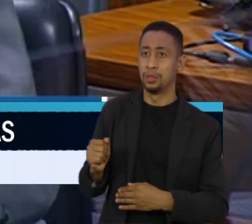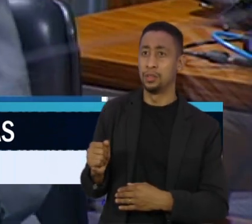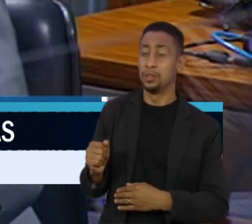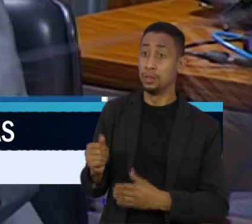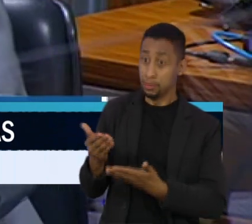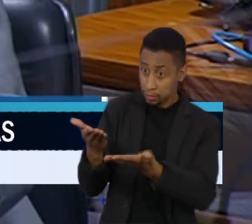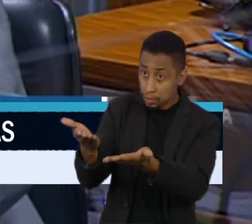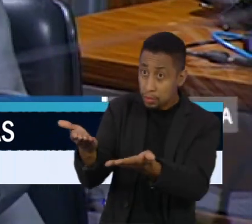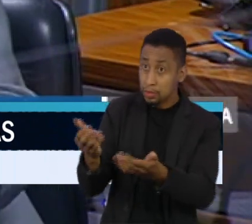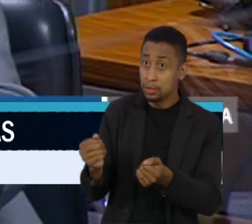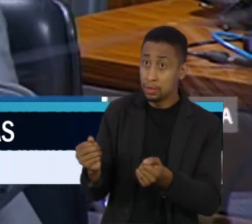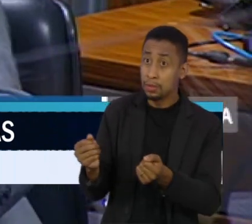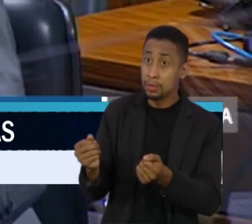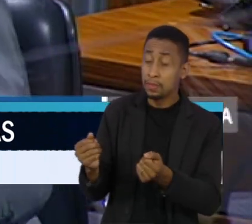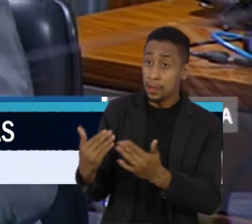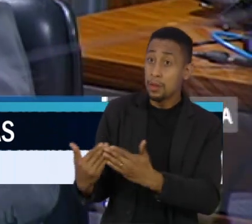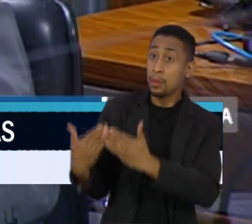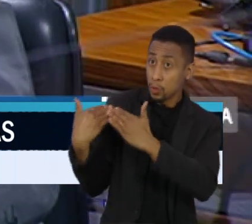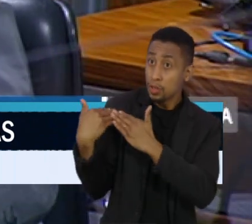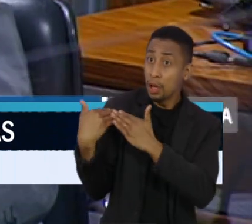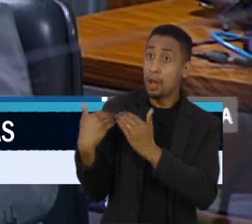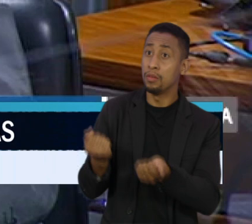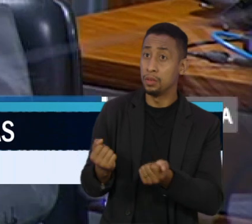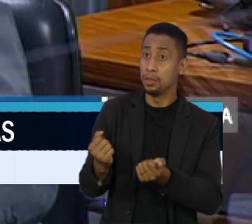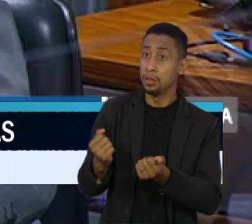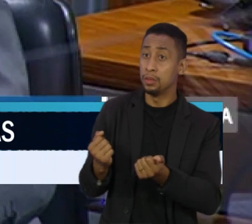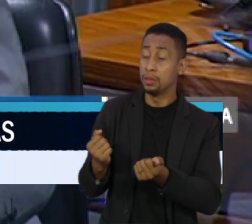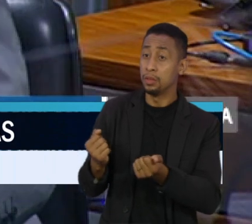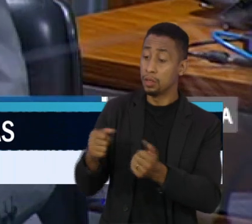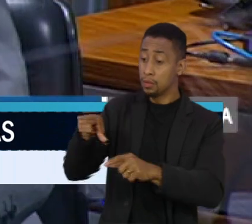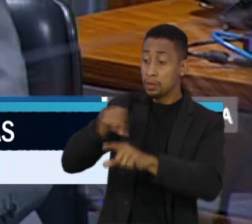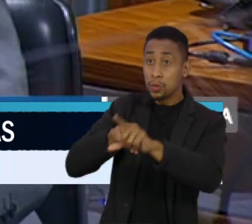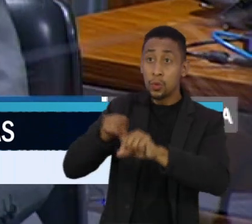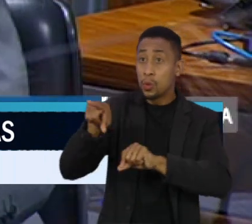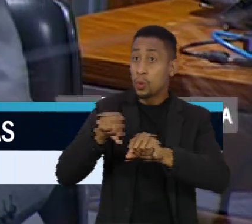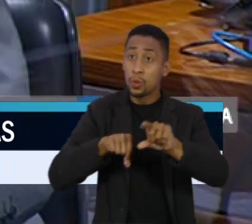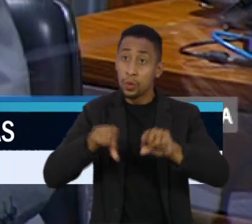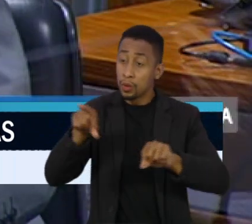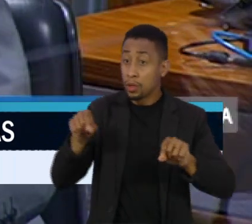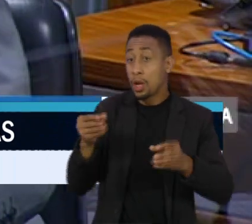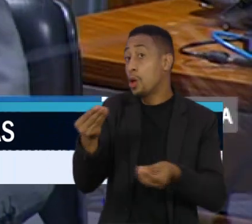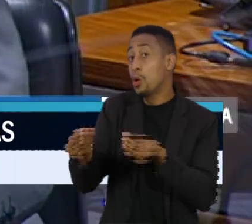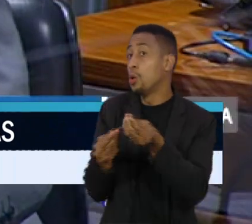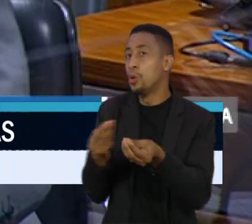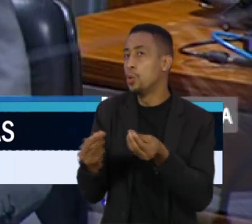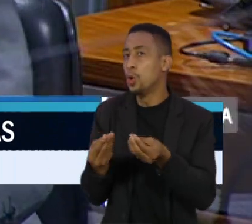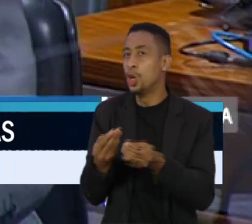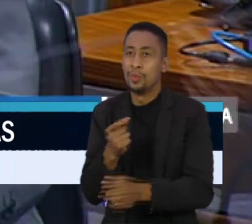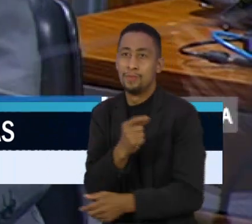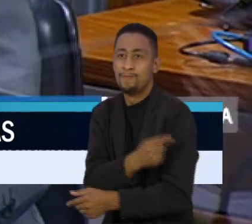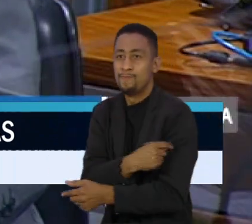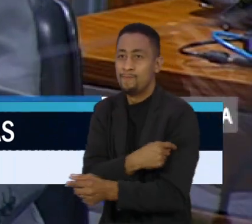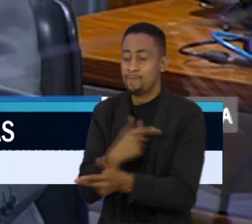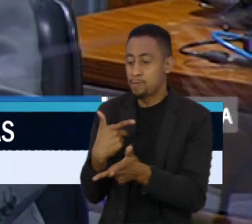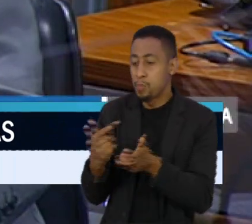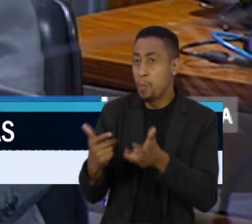senhor que determina como devem ser aplicadas as